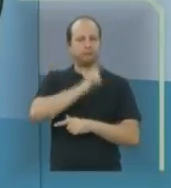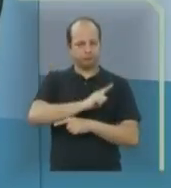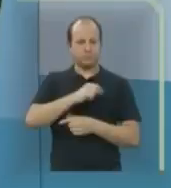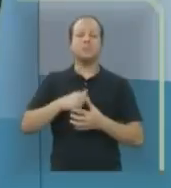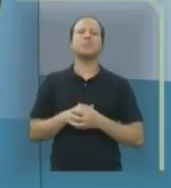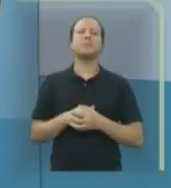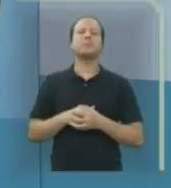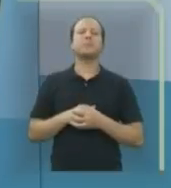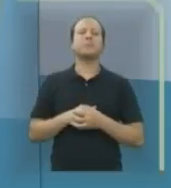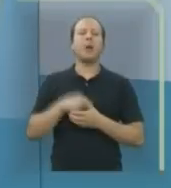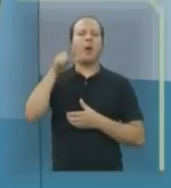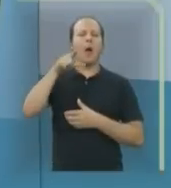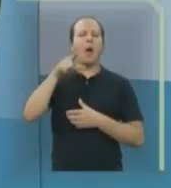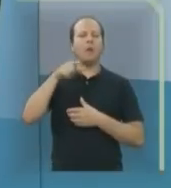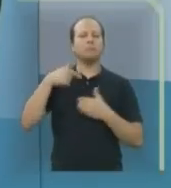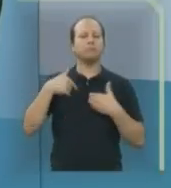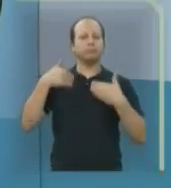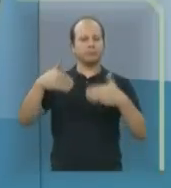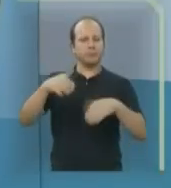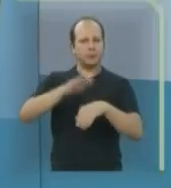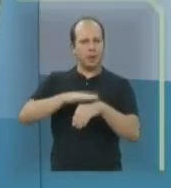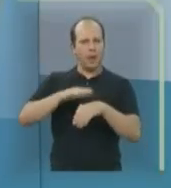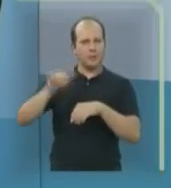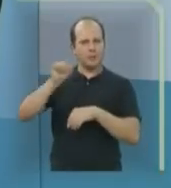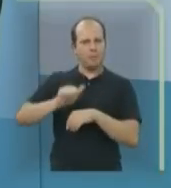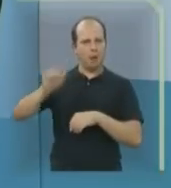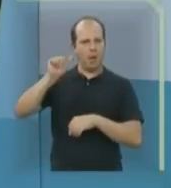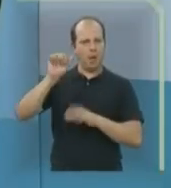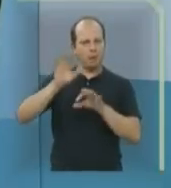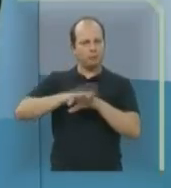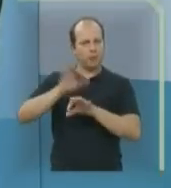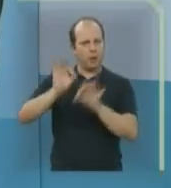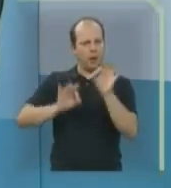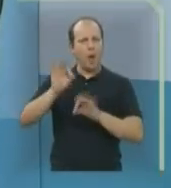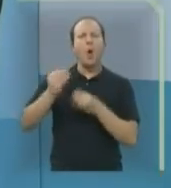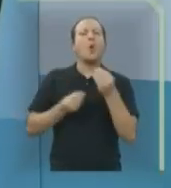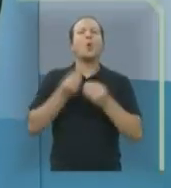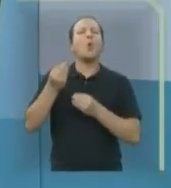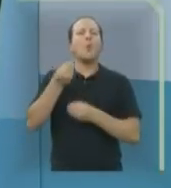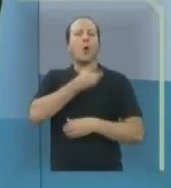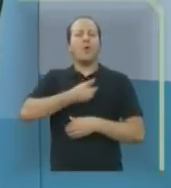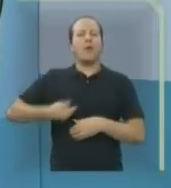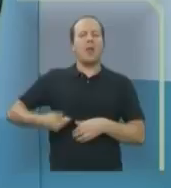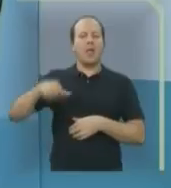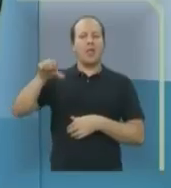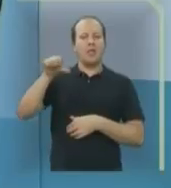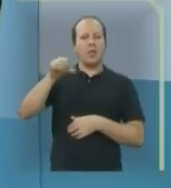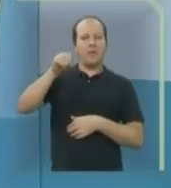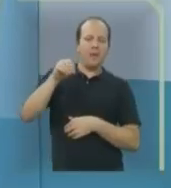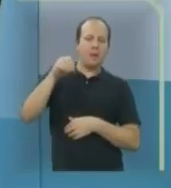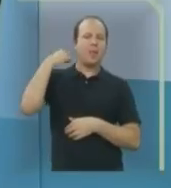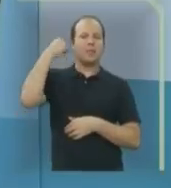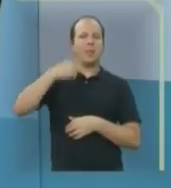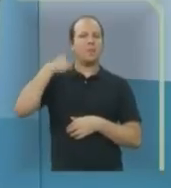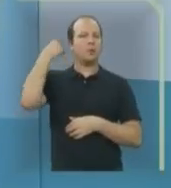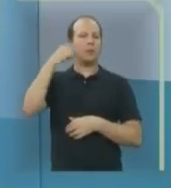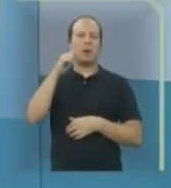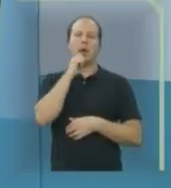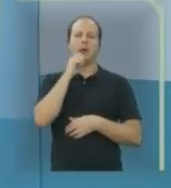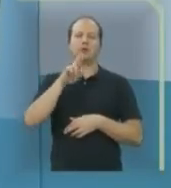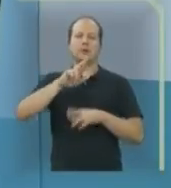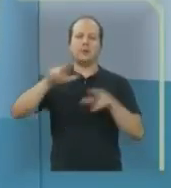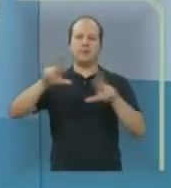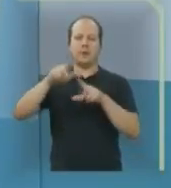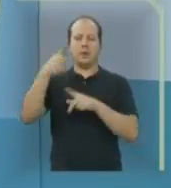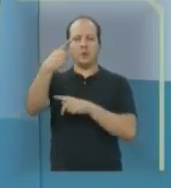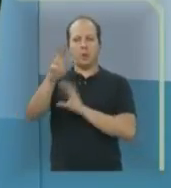Assembleia Legislativa tem 94 deputados. Como é que a senhora pretende governar com 90 deputados que não são do seu partido, não são